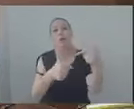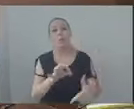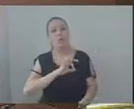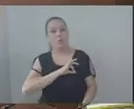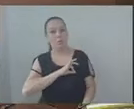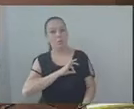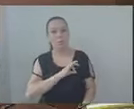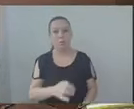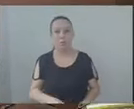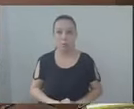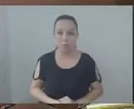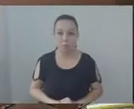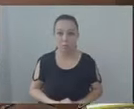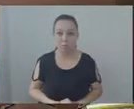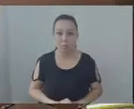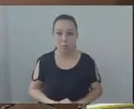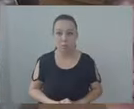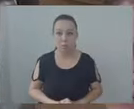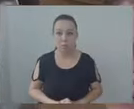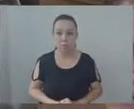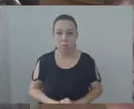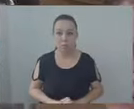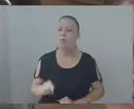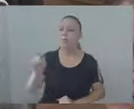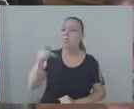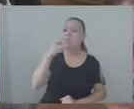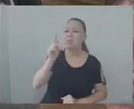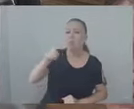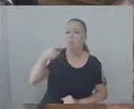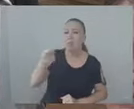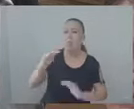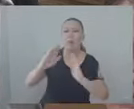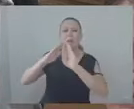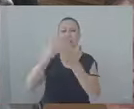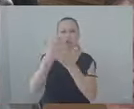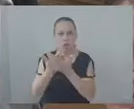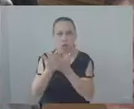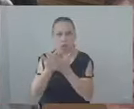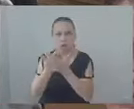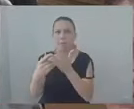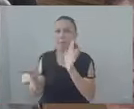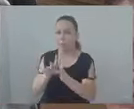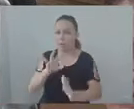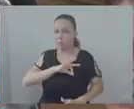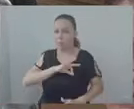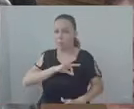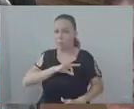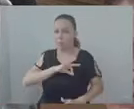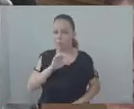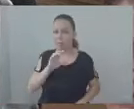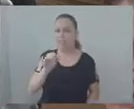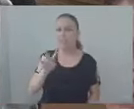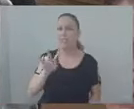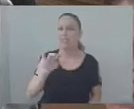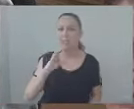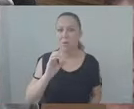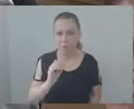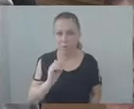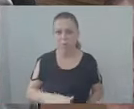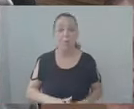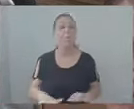O senhor está falando da escola cívico-militar? Não, eu estou falando daqui, eu vi no vídeo institucional que a polícia desenvolve